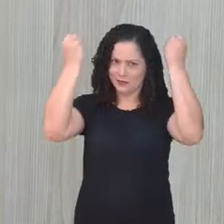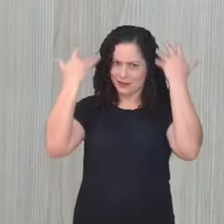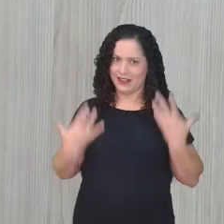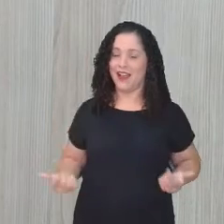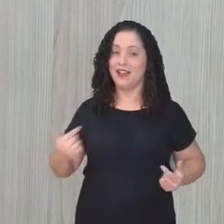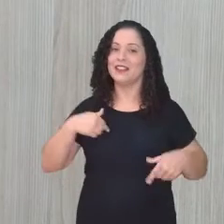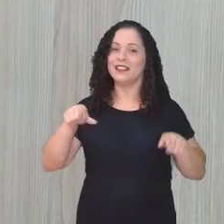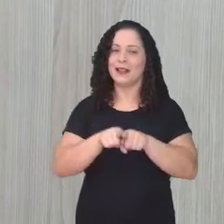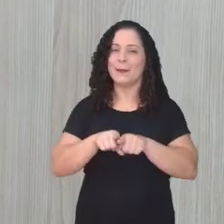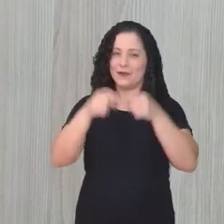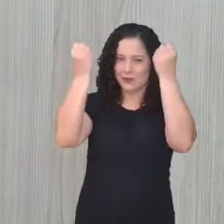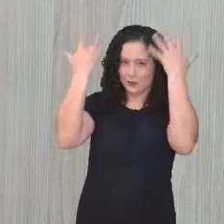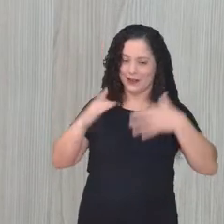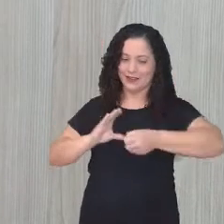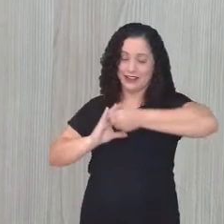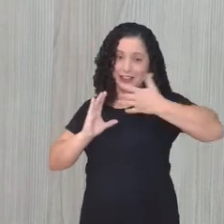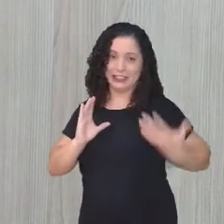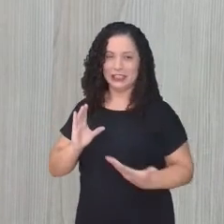Eu vou fazer.